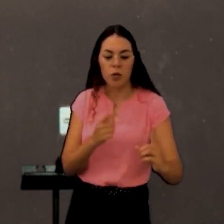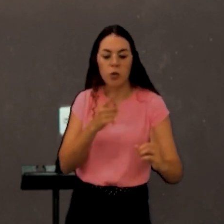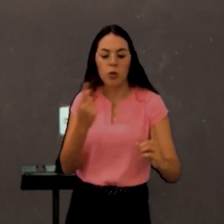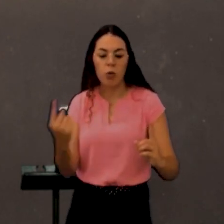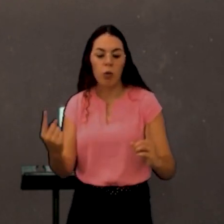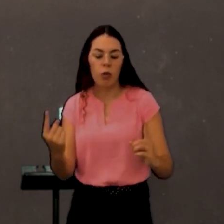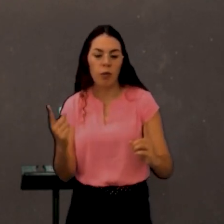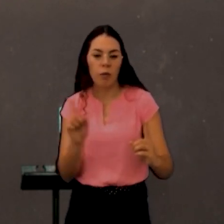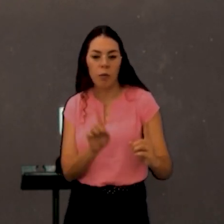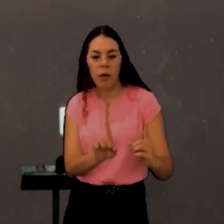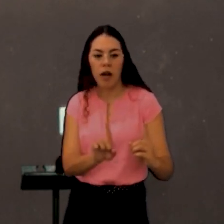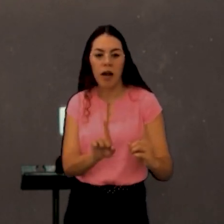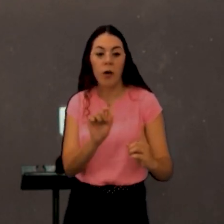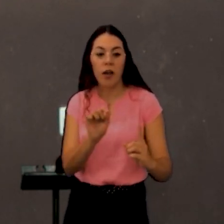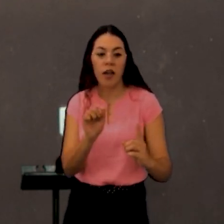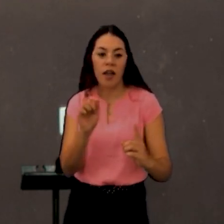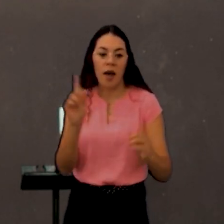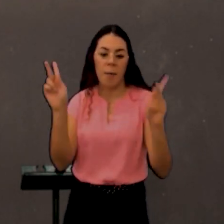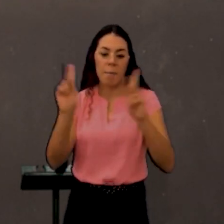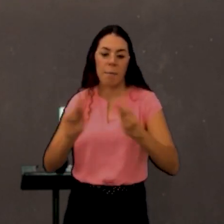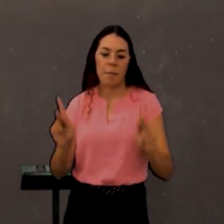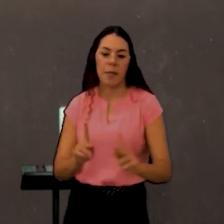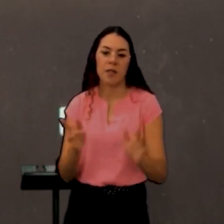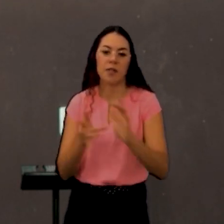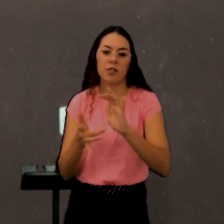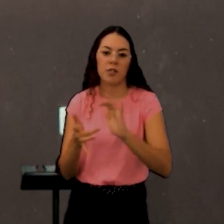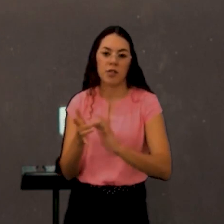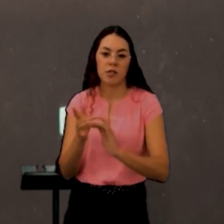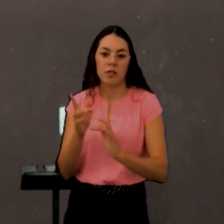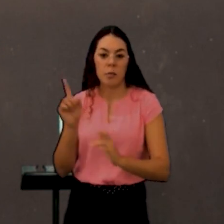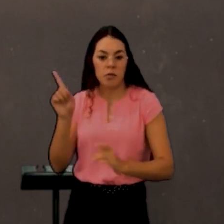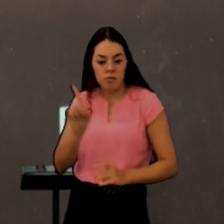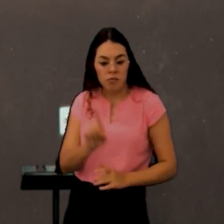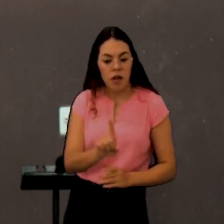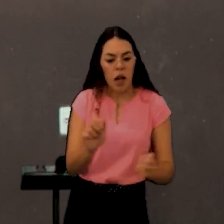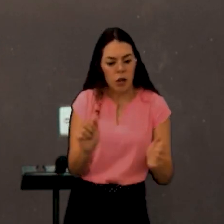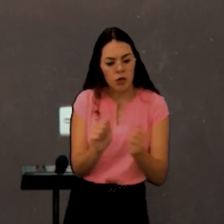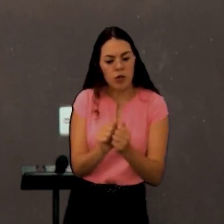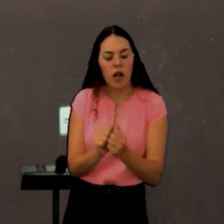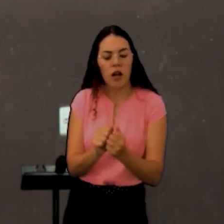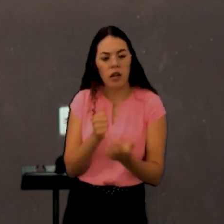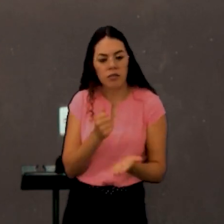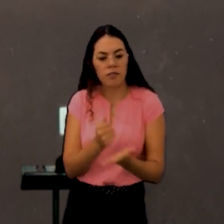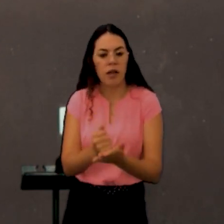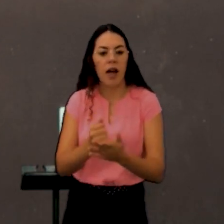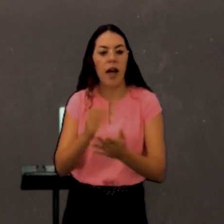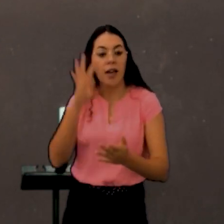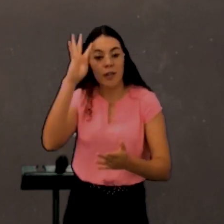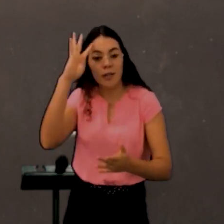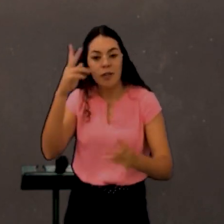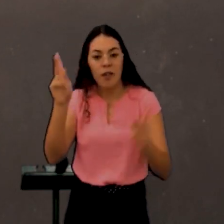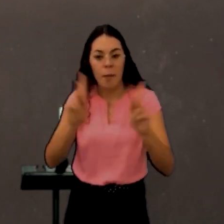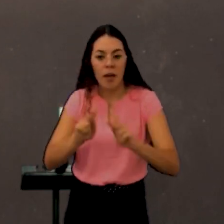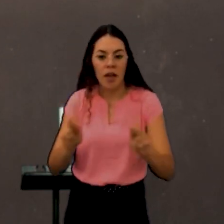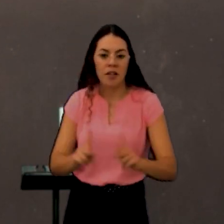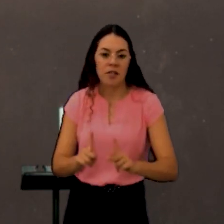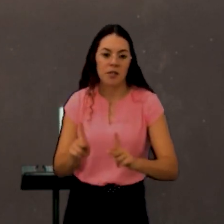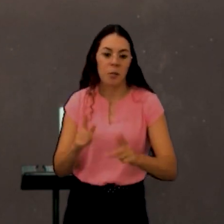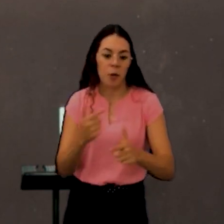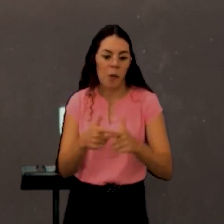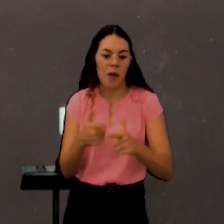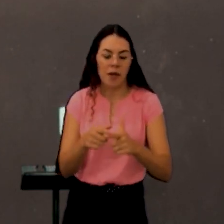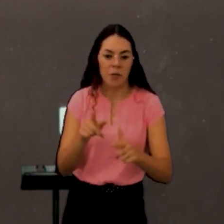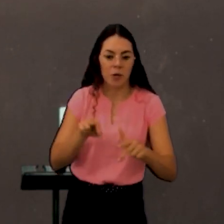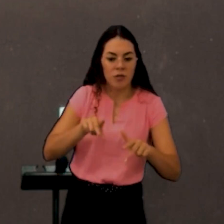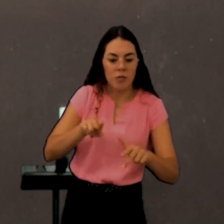Cristo. A paz de Cristo tem que ir lá ajudar você a resolver seu problema com seu irmão. Por quê? Porque você quer ter paz com Cristo e